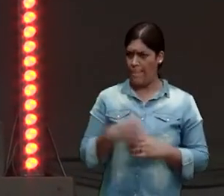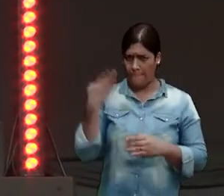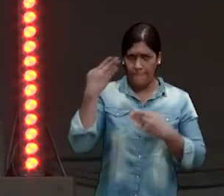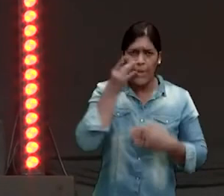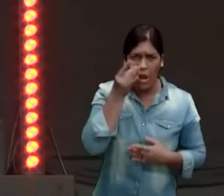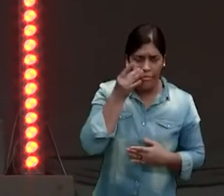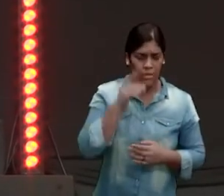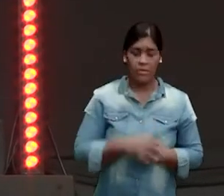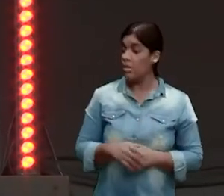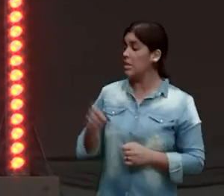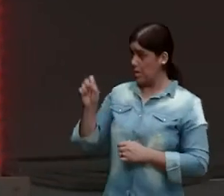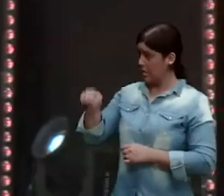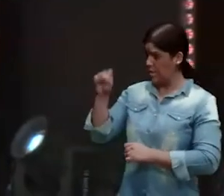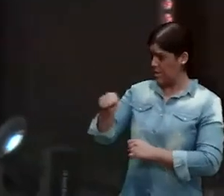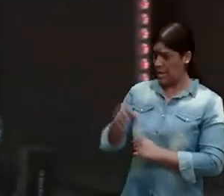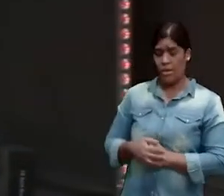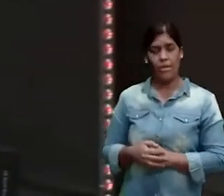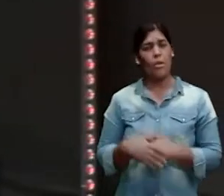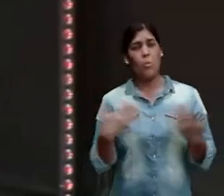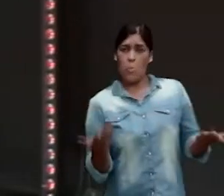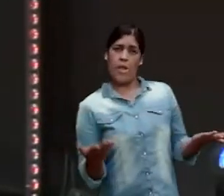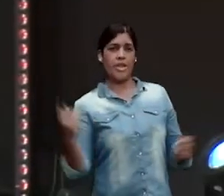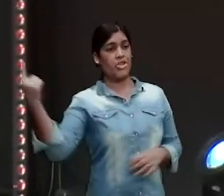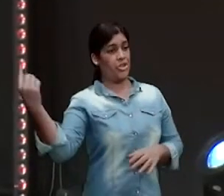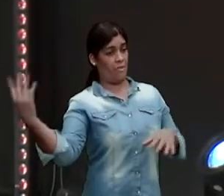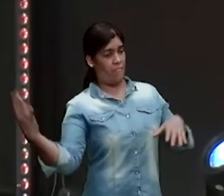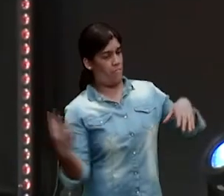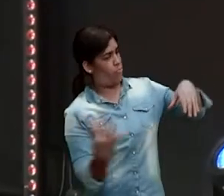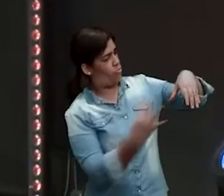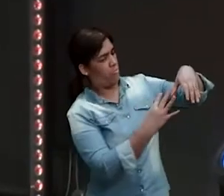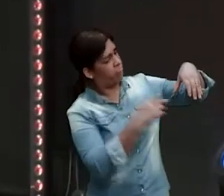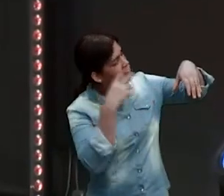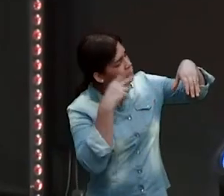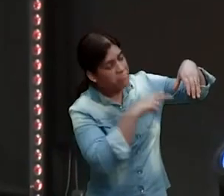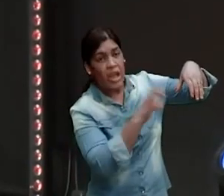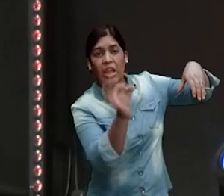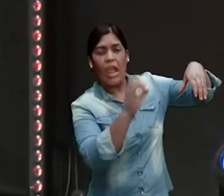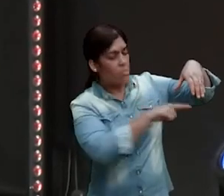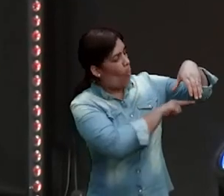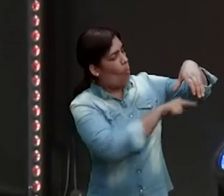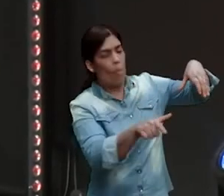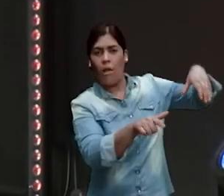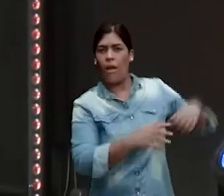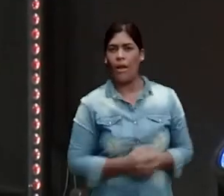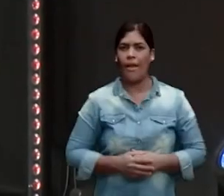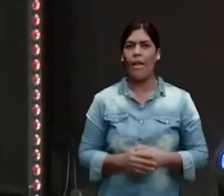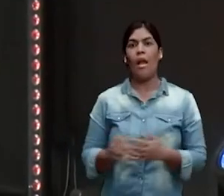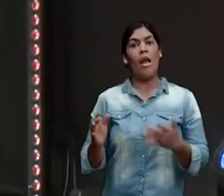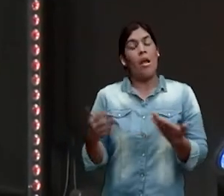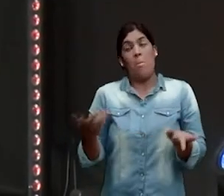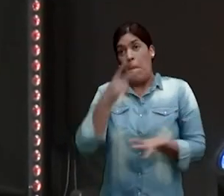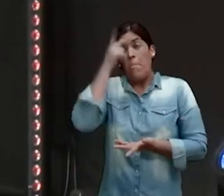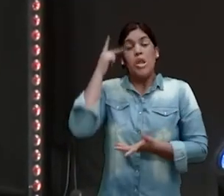prova mas como assim ué chegar no túmulo e não tinha nada dentro do túmulo é se alguém removeu a